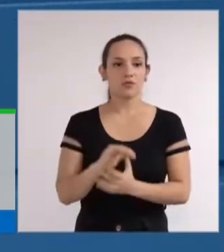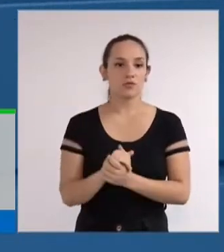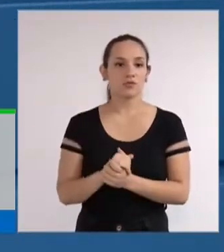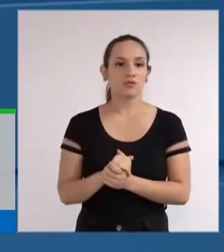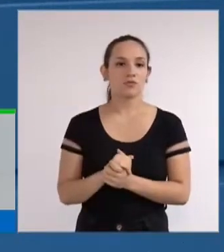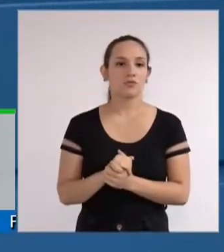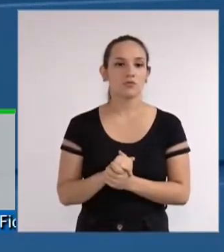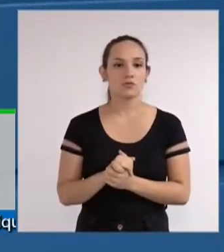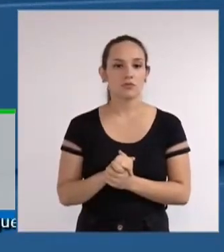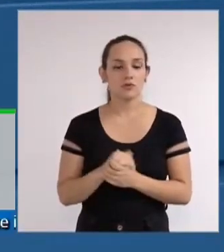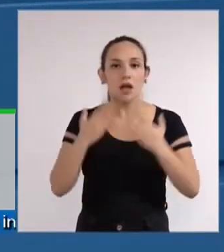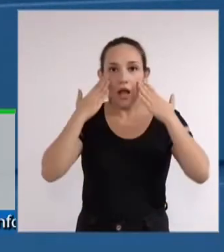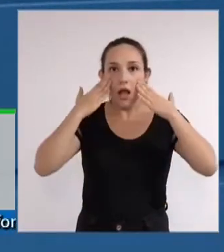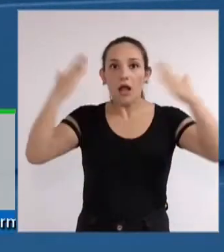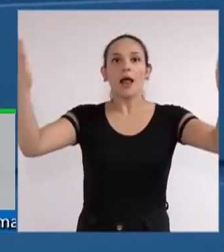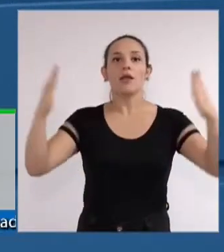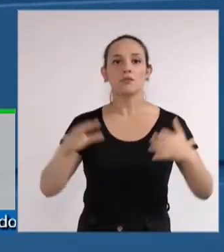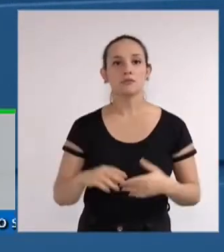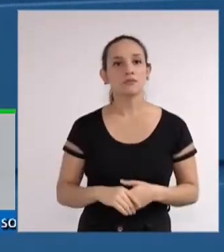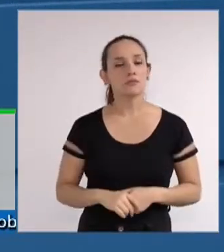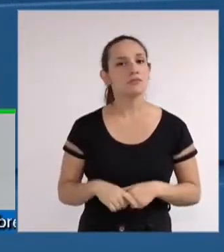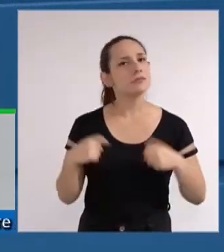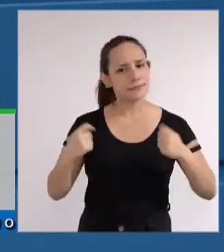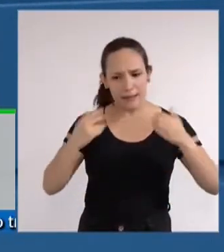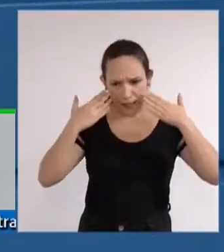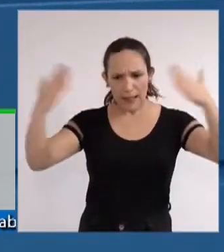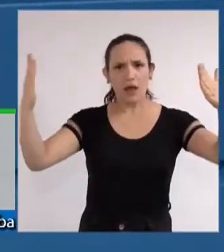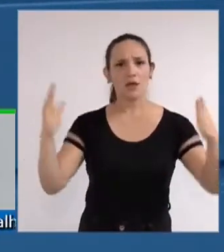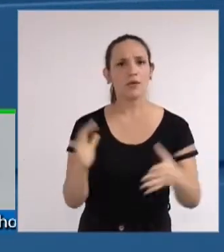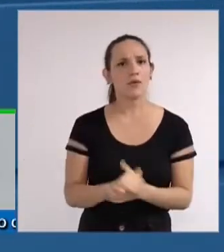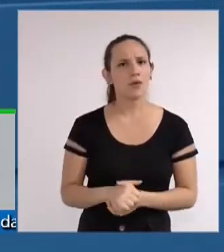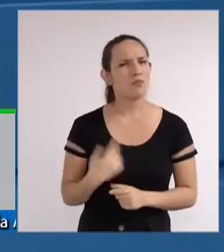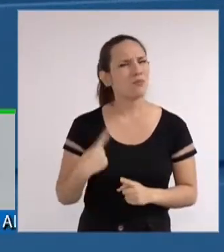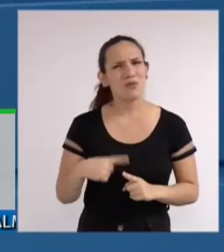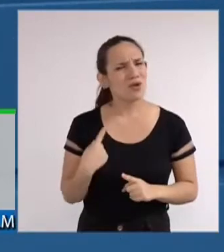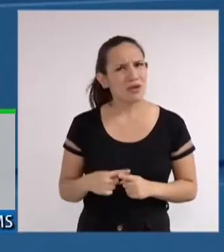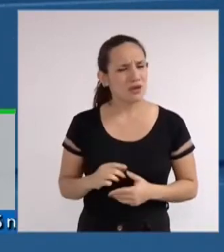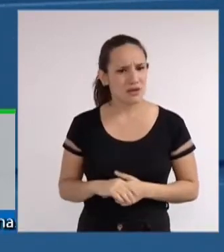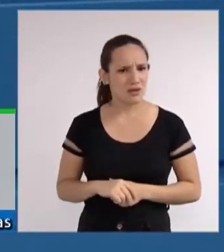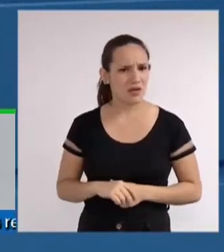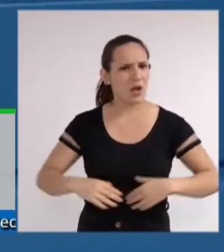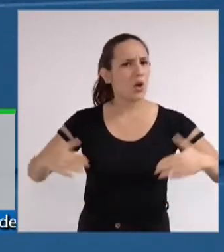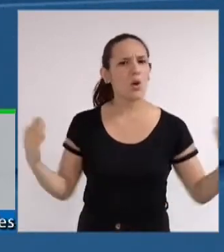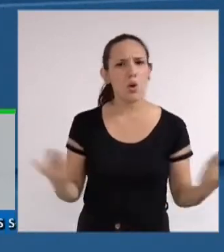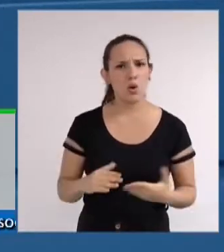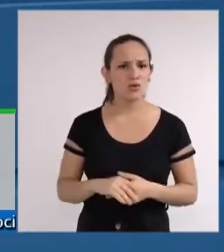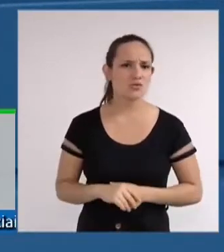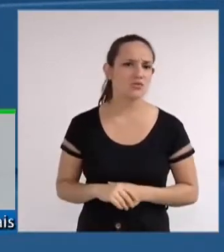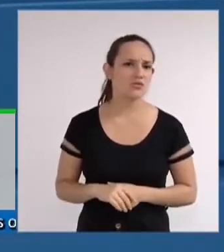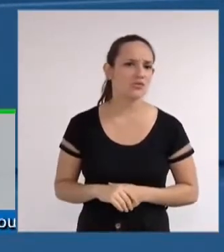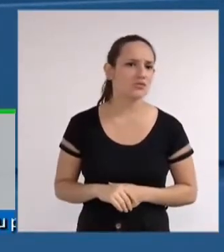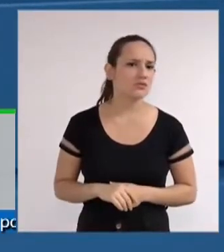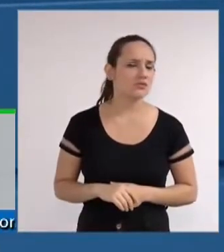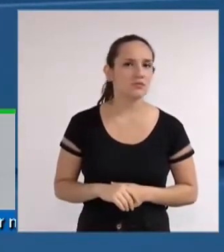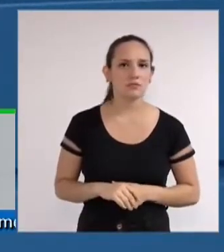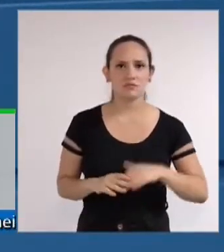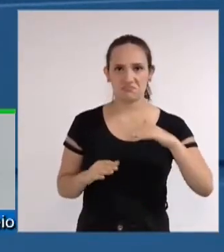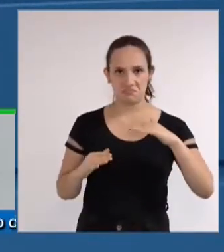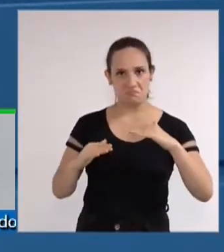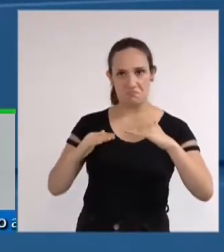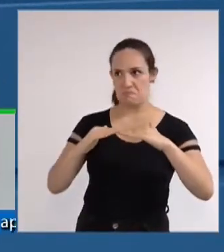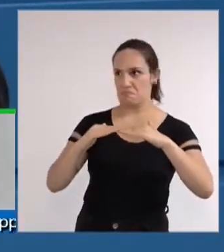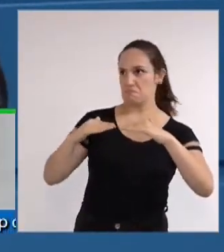essa janela ficasse totalmente escancarada, porque eu não vejo porquê hoje seres